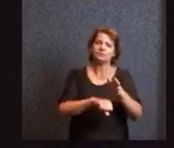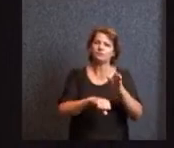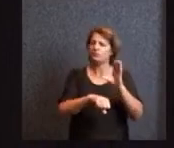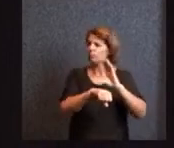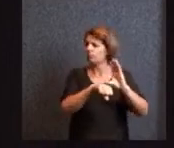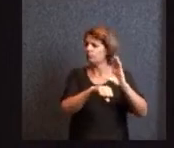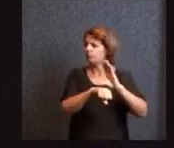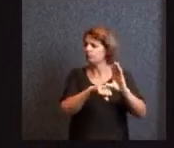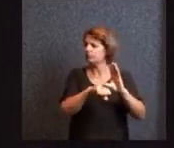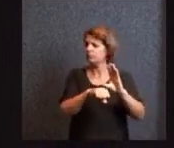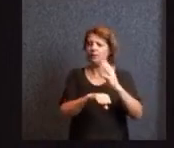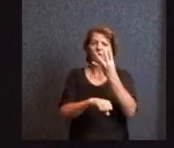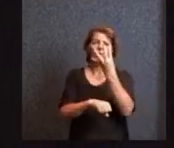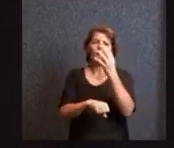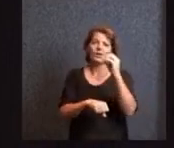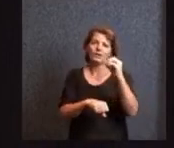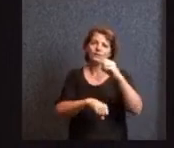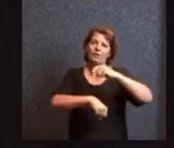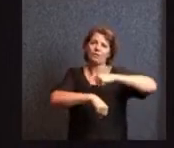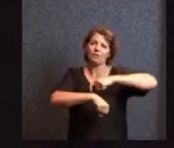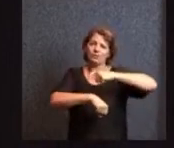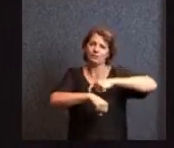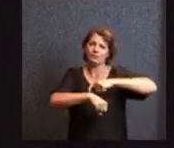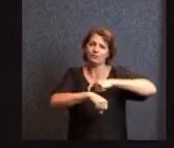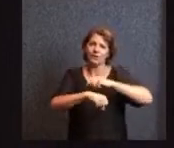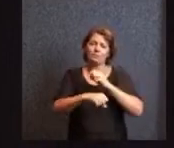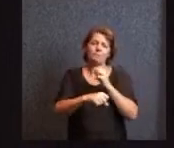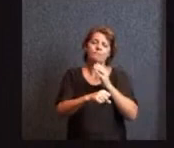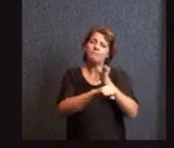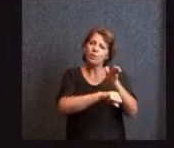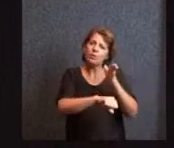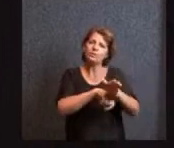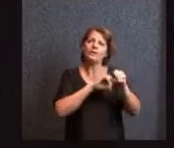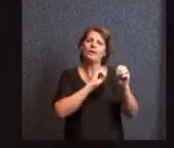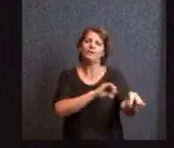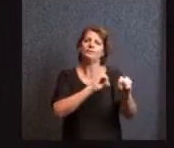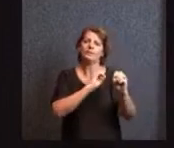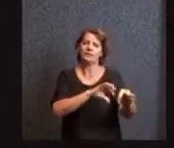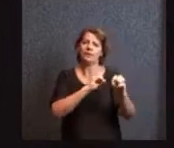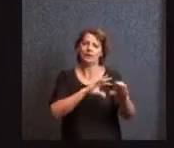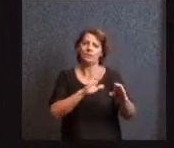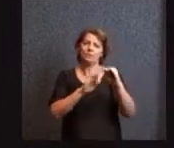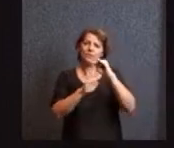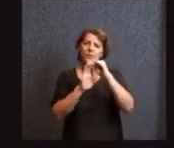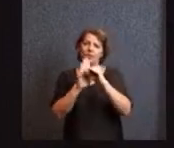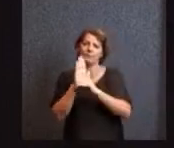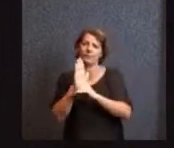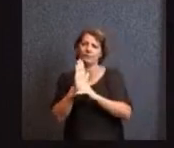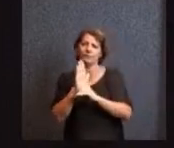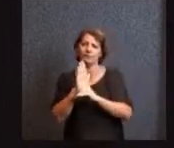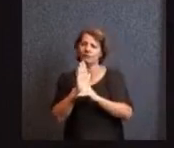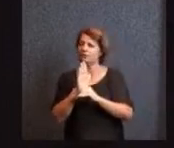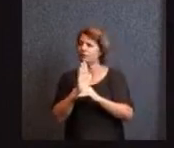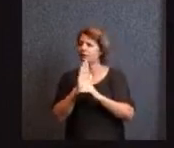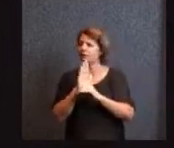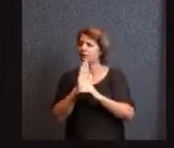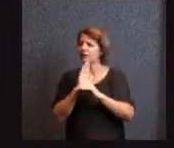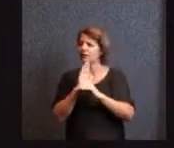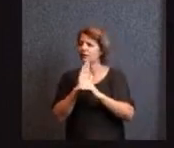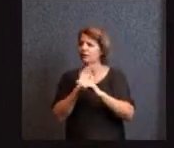40 horas. E aí agora, nessa possibilidade do programa, essas pessoas eu vou priorizar de alguma